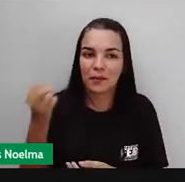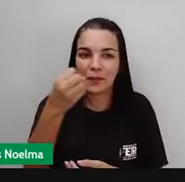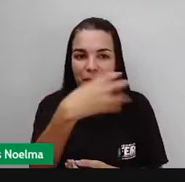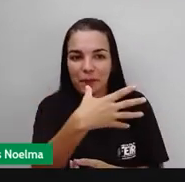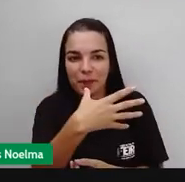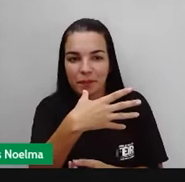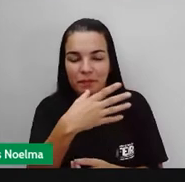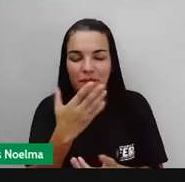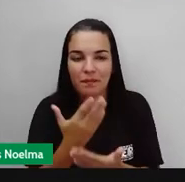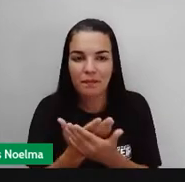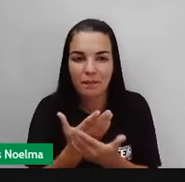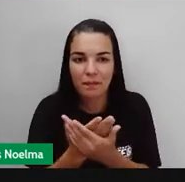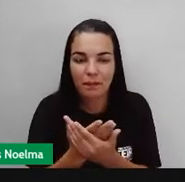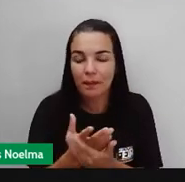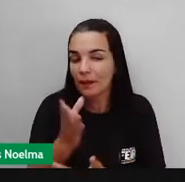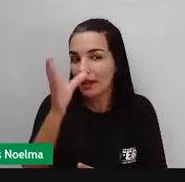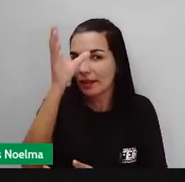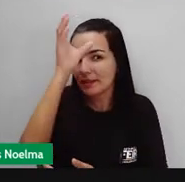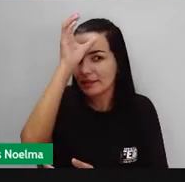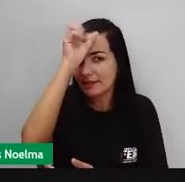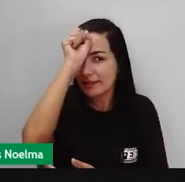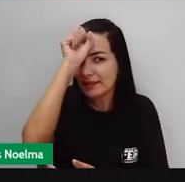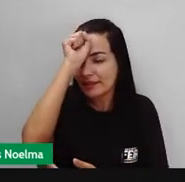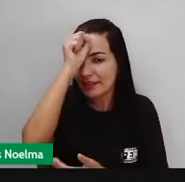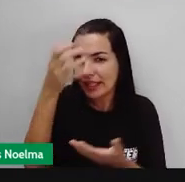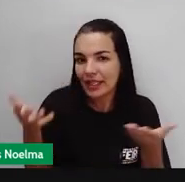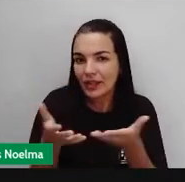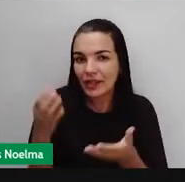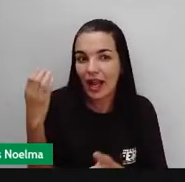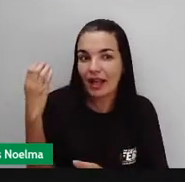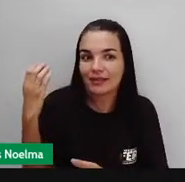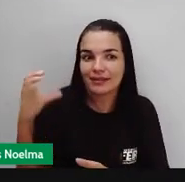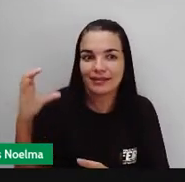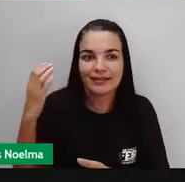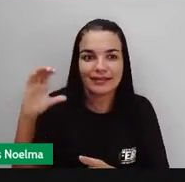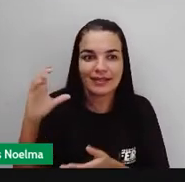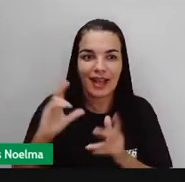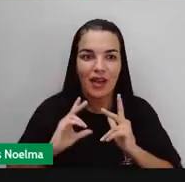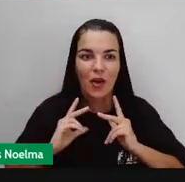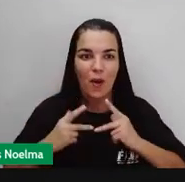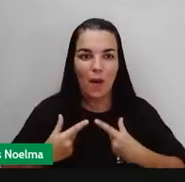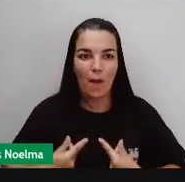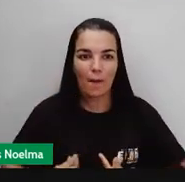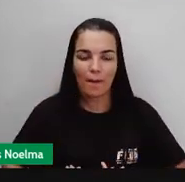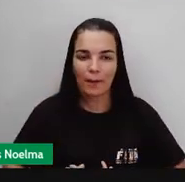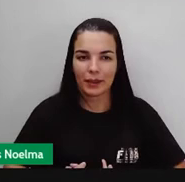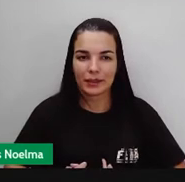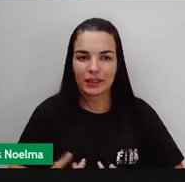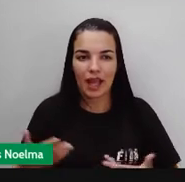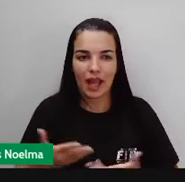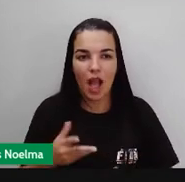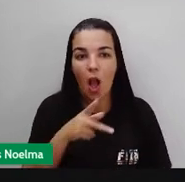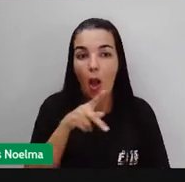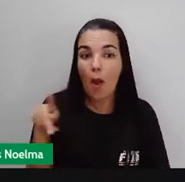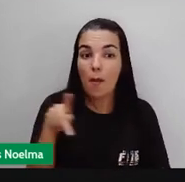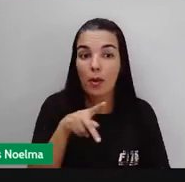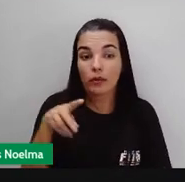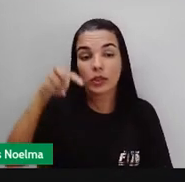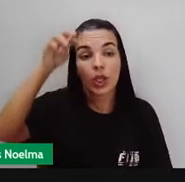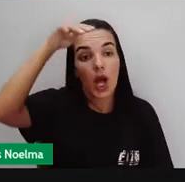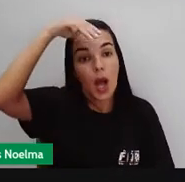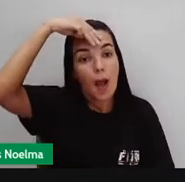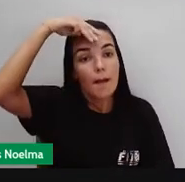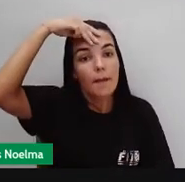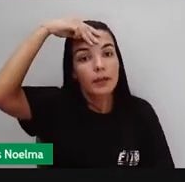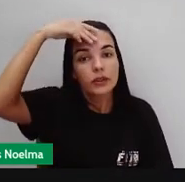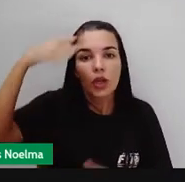de aprendizado. Nós teremos aula de ciências humanas. Eu sou a professora Mirth